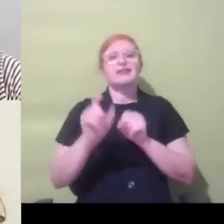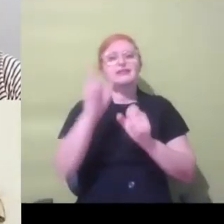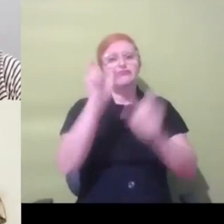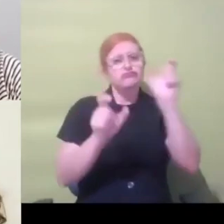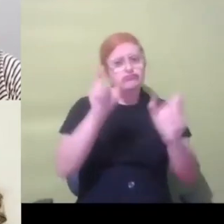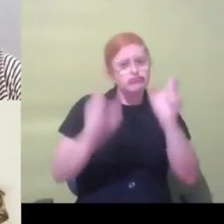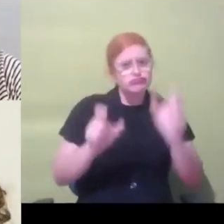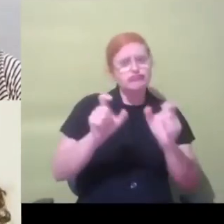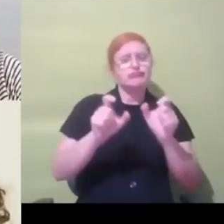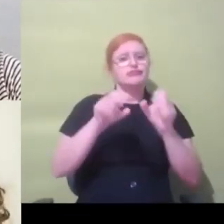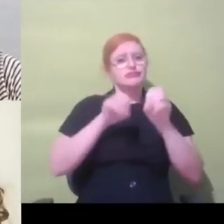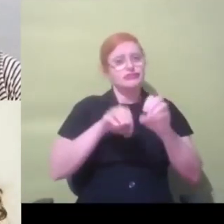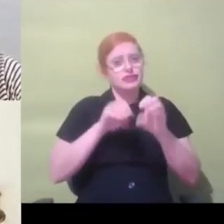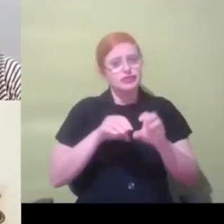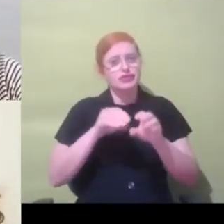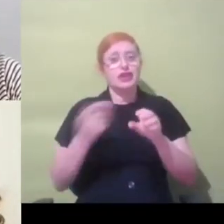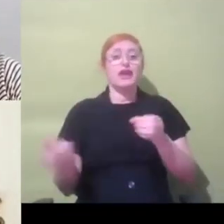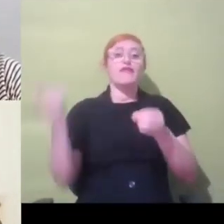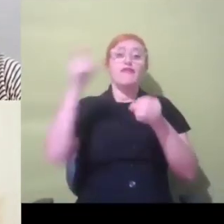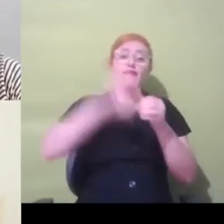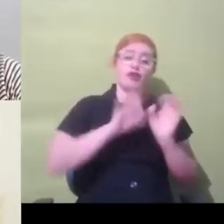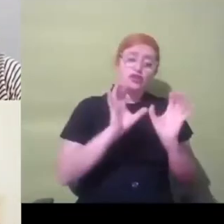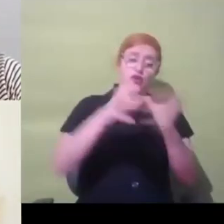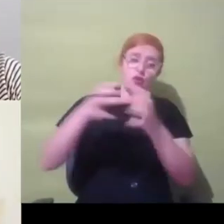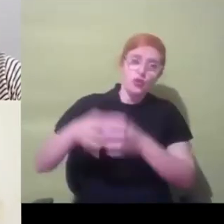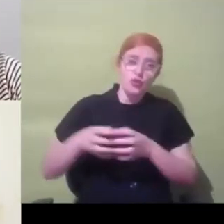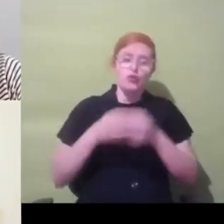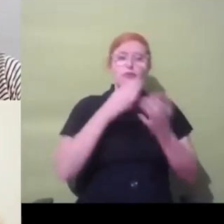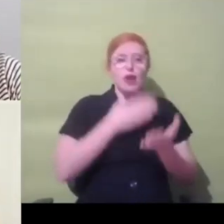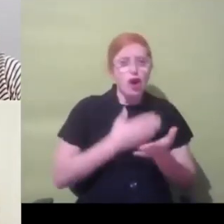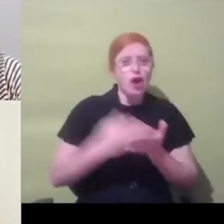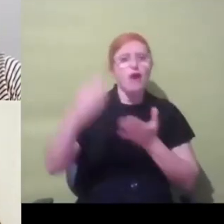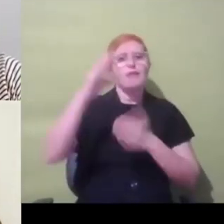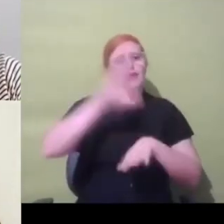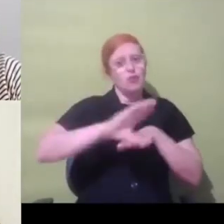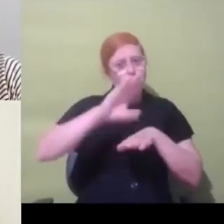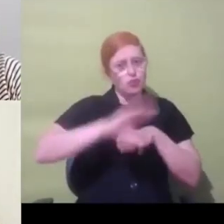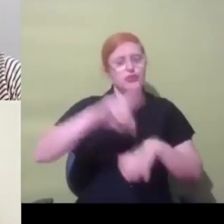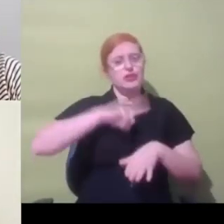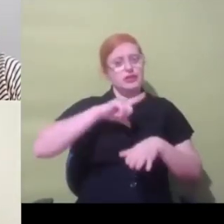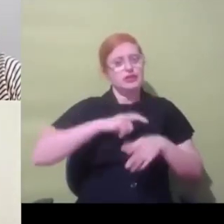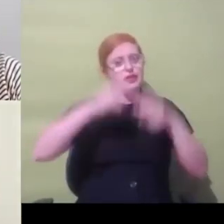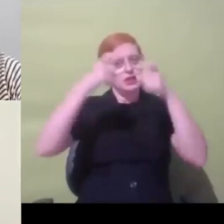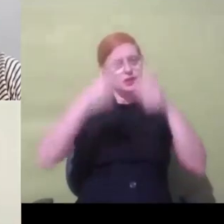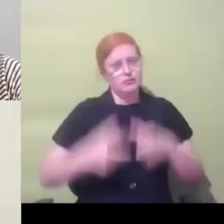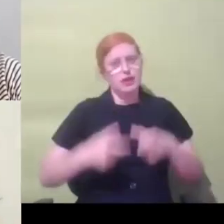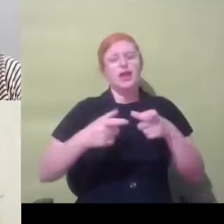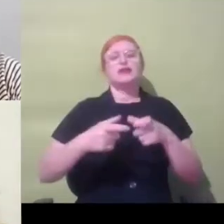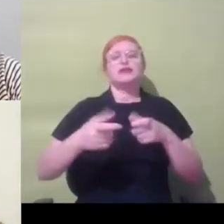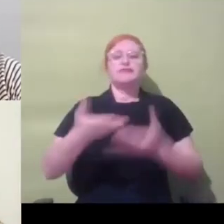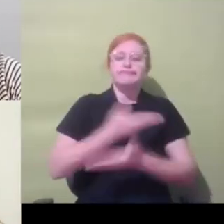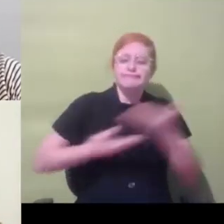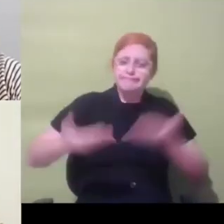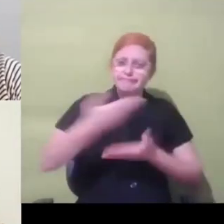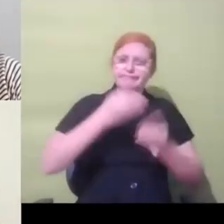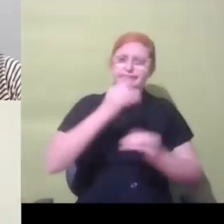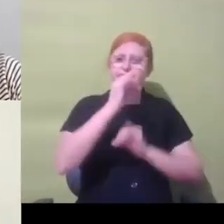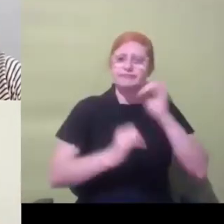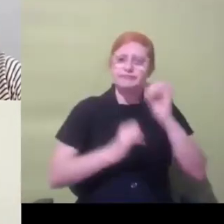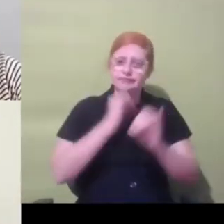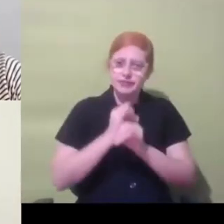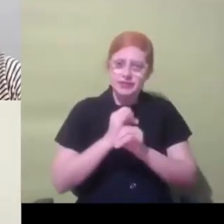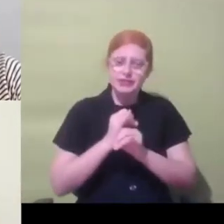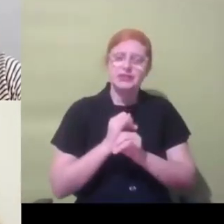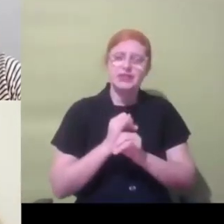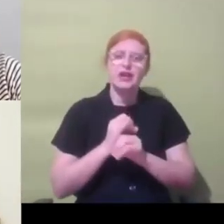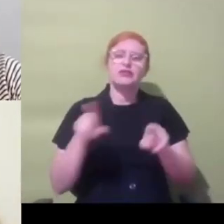uma volta para o seu território e a gente inicia o curso. E aí a gente tem os espaços de interação online e os espaços de